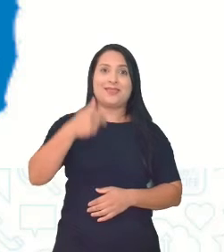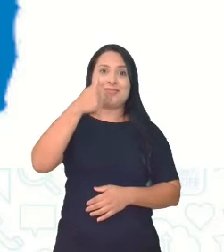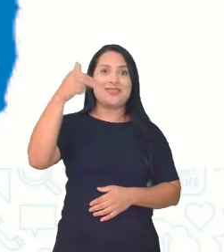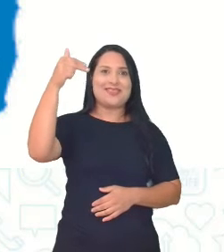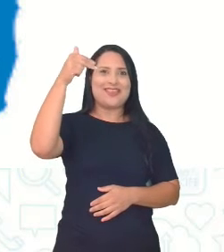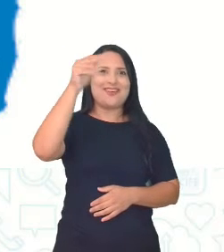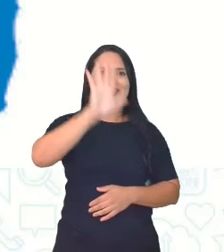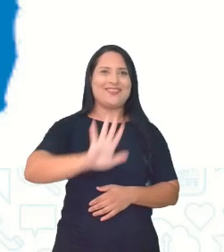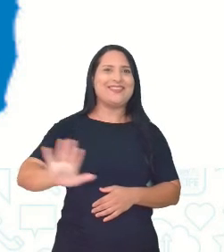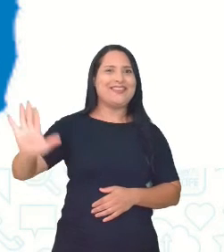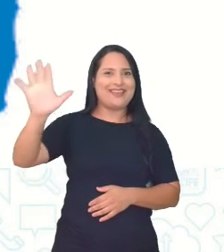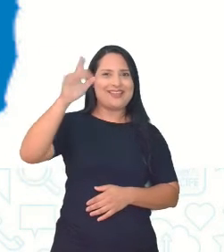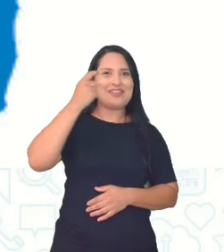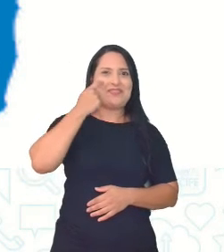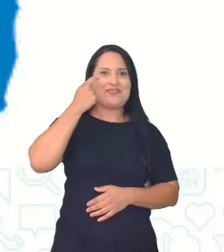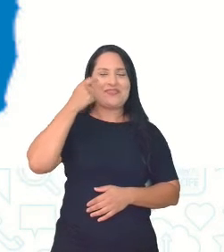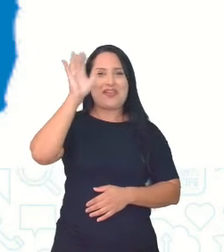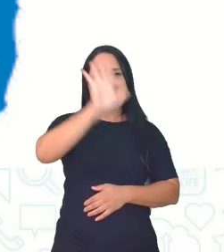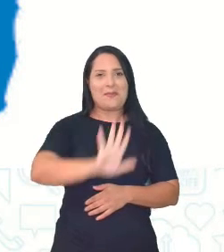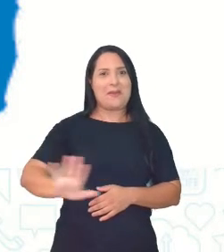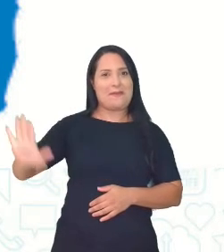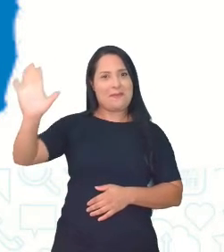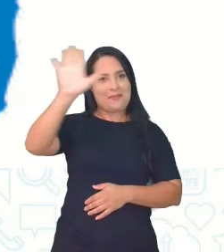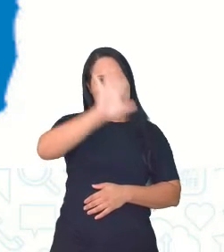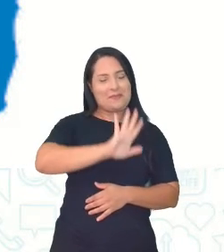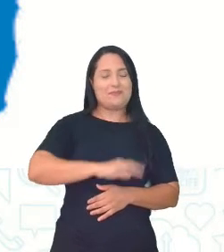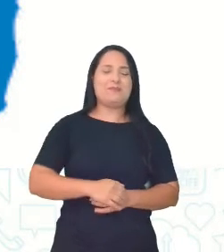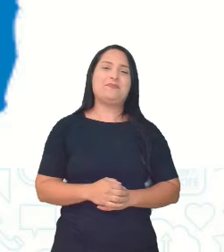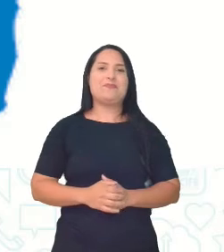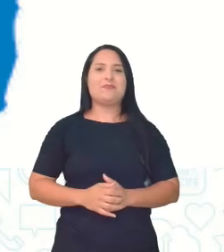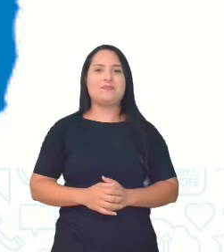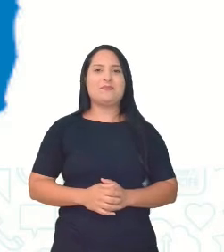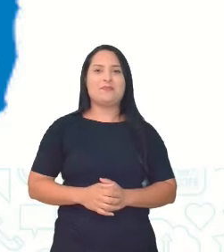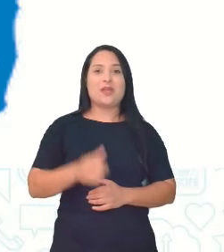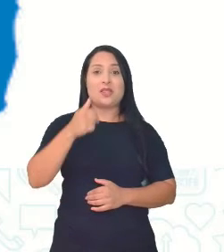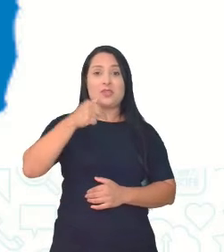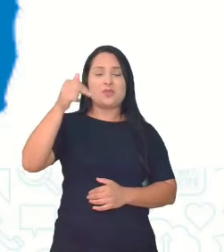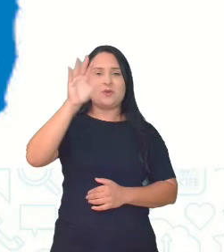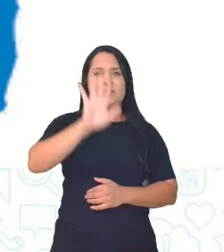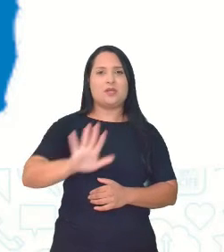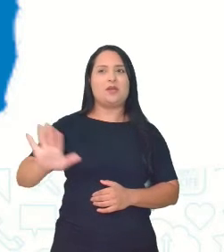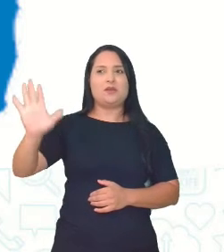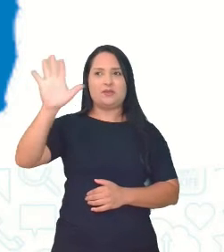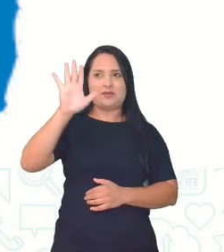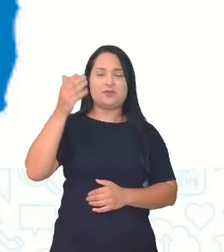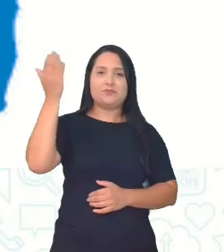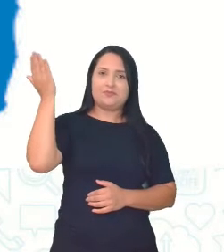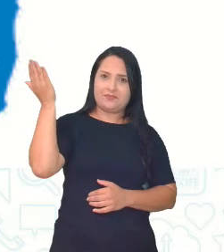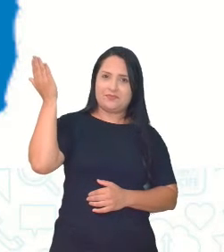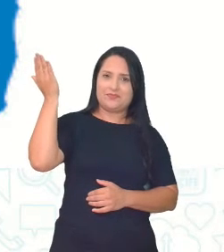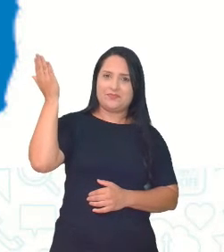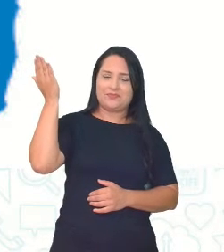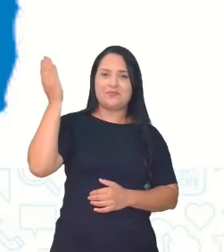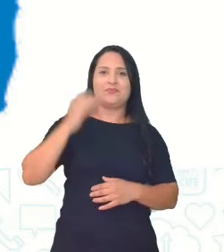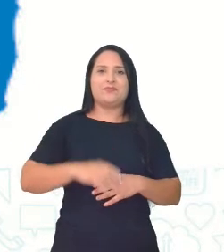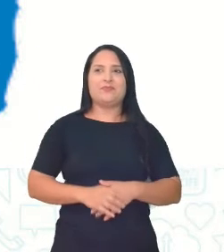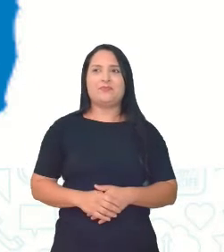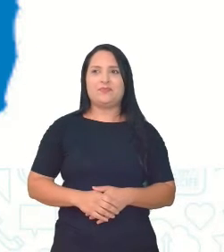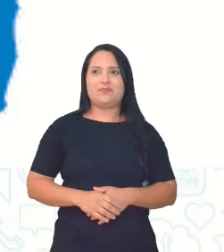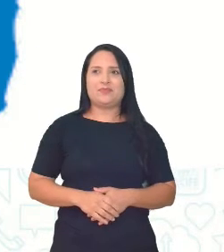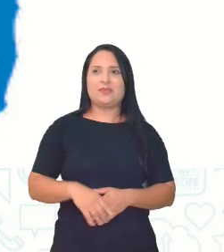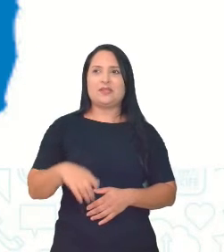Nordeste, olhando aí nesse mapa, né? Veja, então, o Nordeste, com a sua força aí,